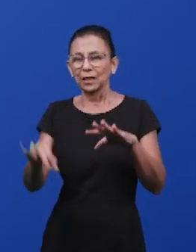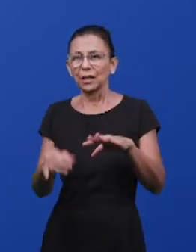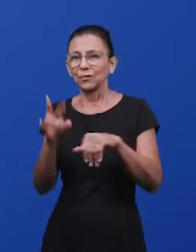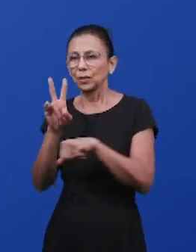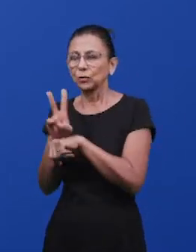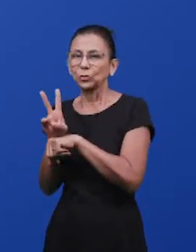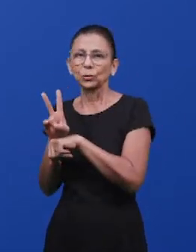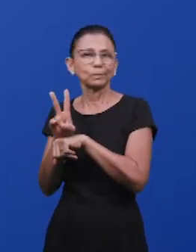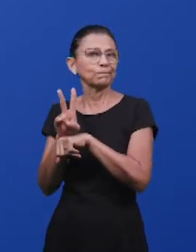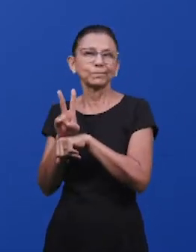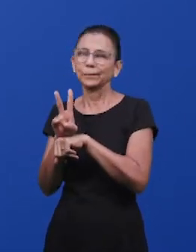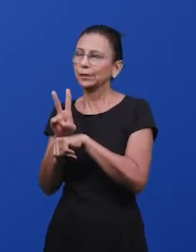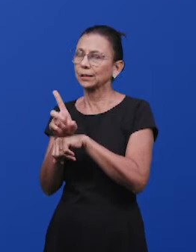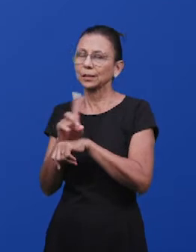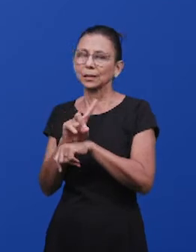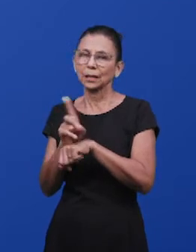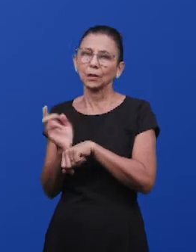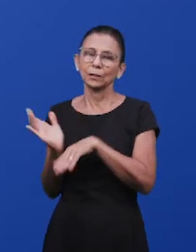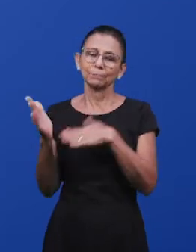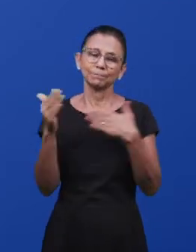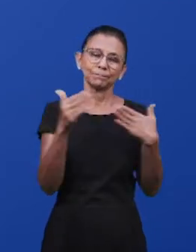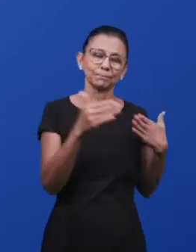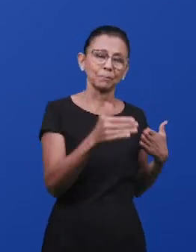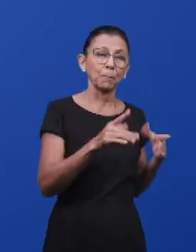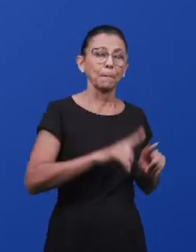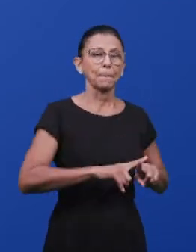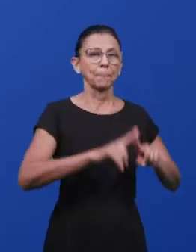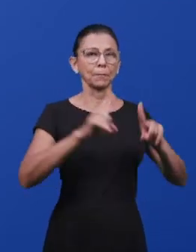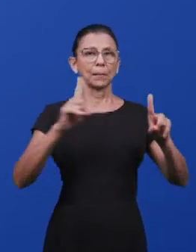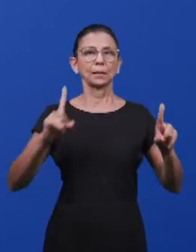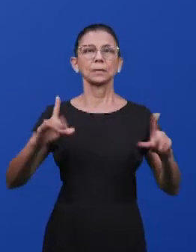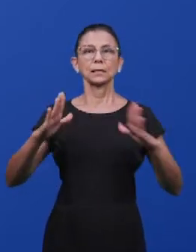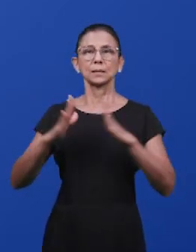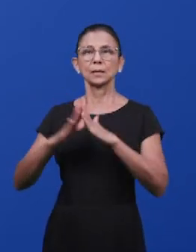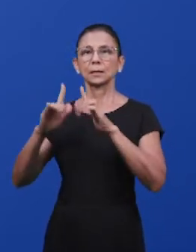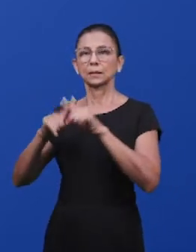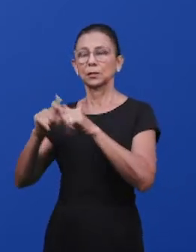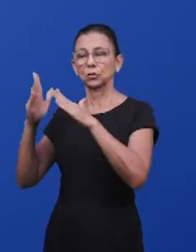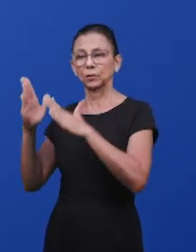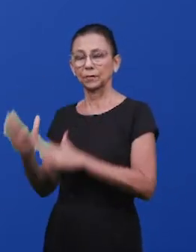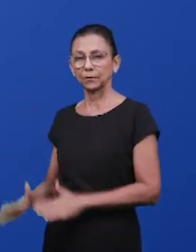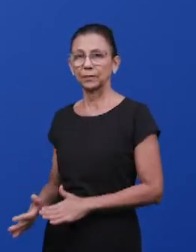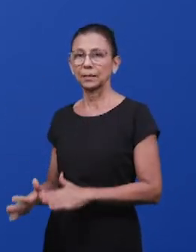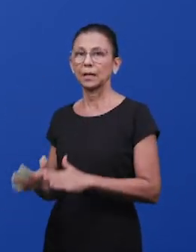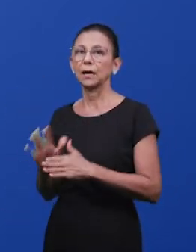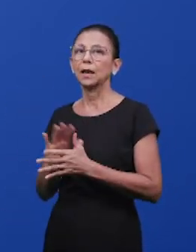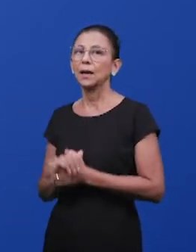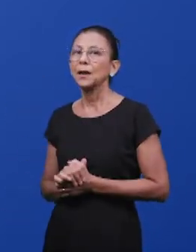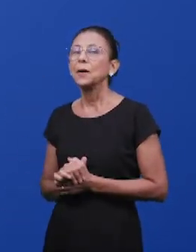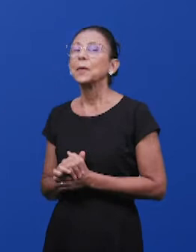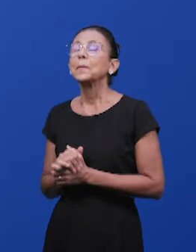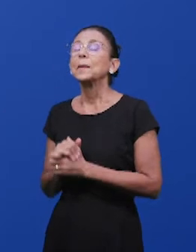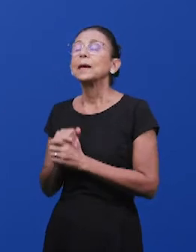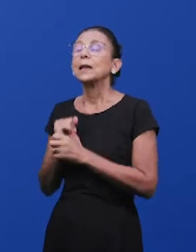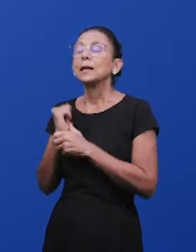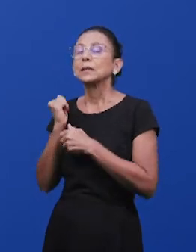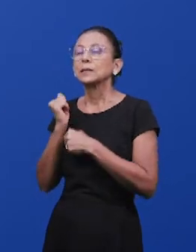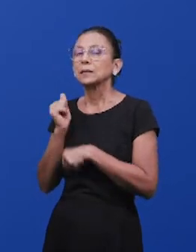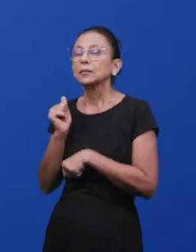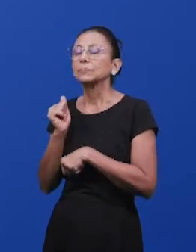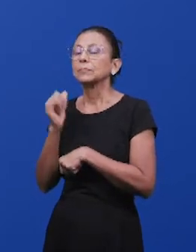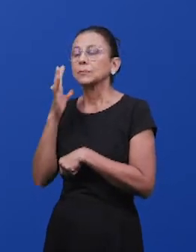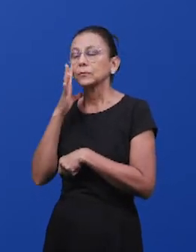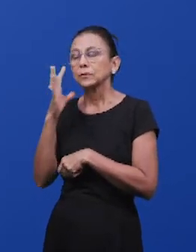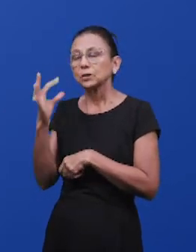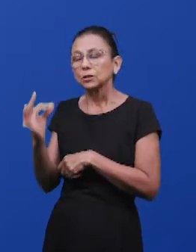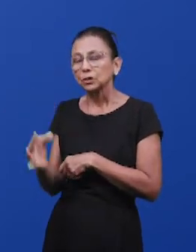que a igreja fiel do Senhor é aquela que recebeu a vinha do Pai e ela guarda com fidelidade a vinha